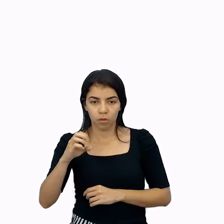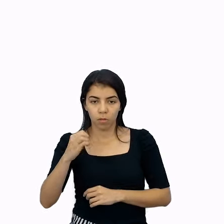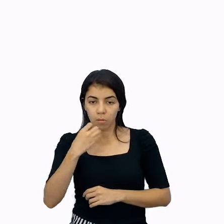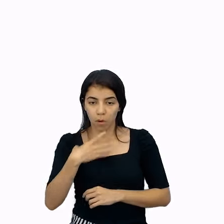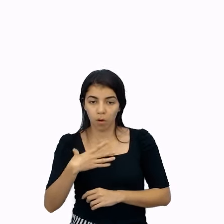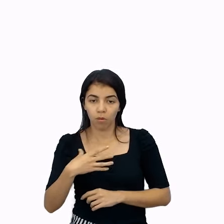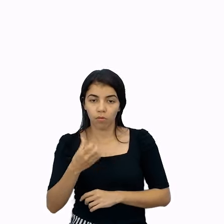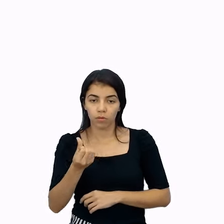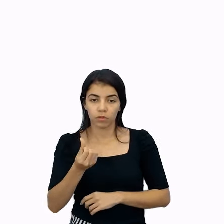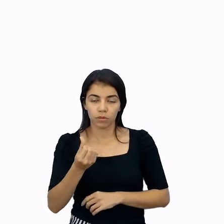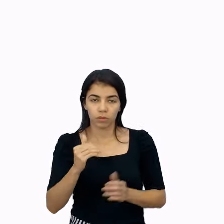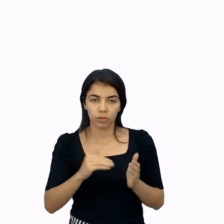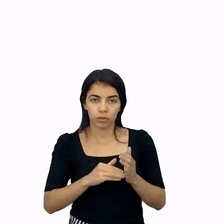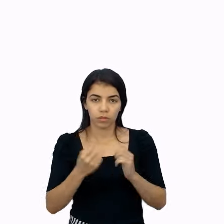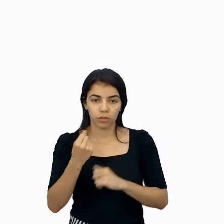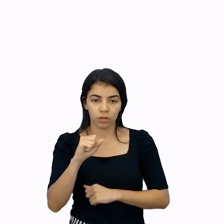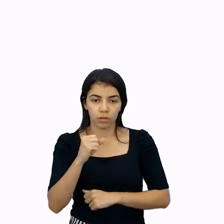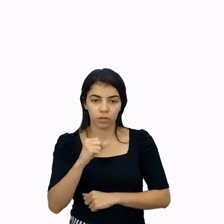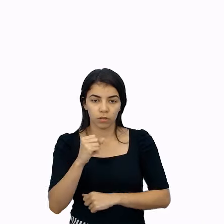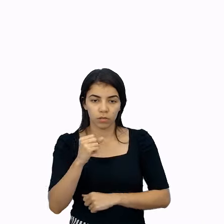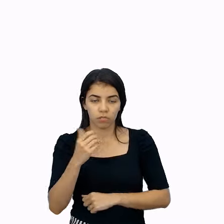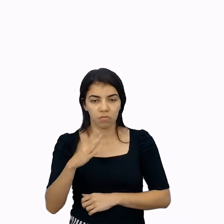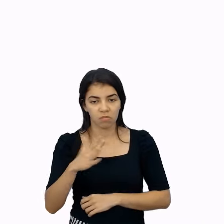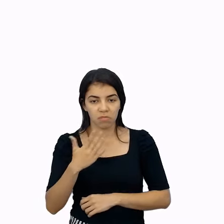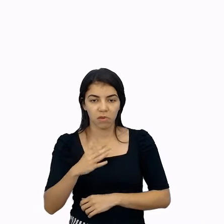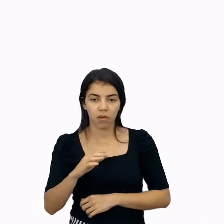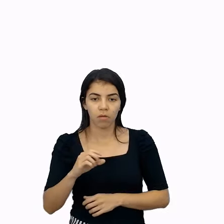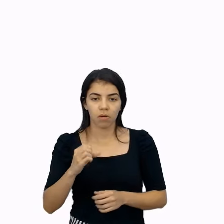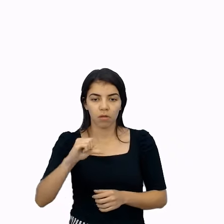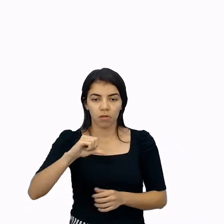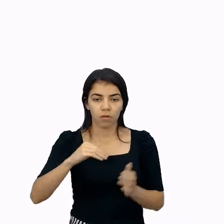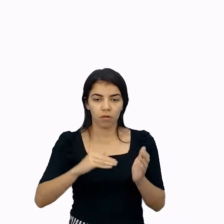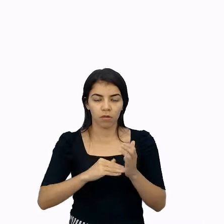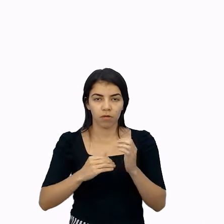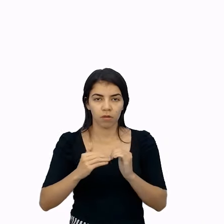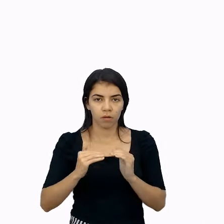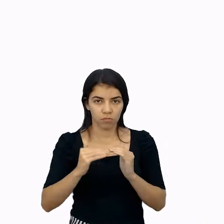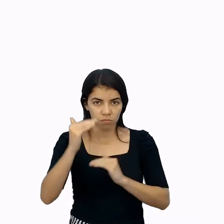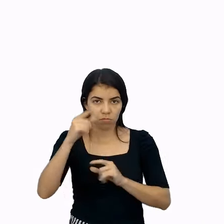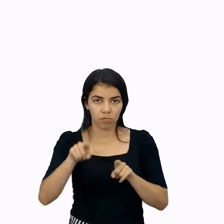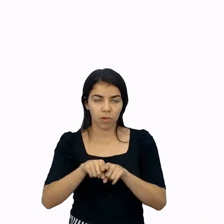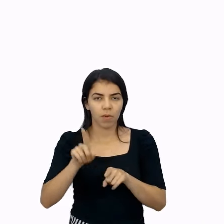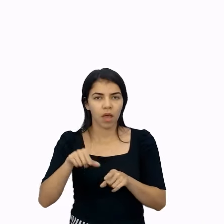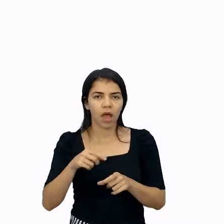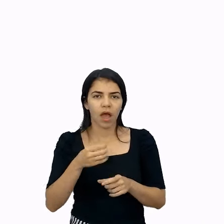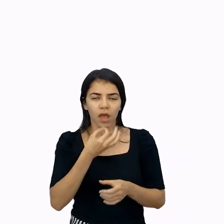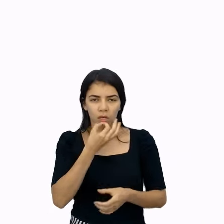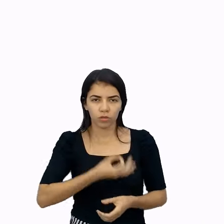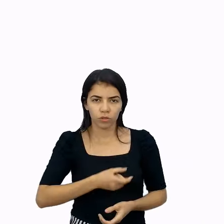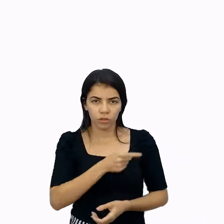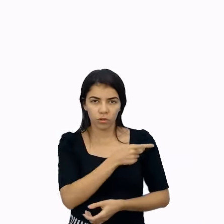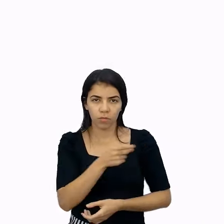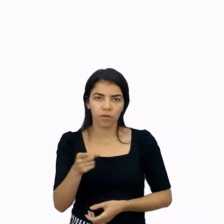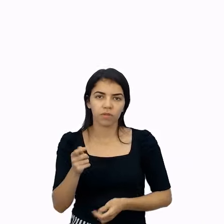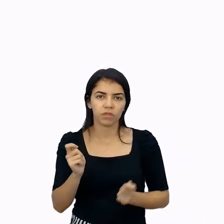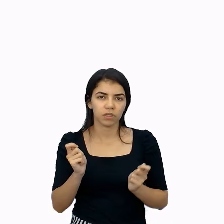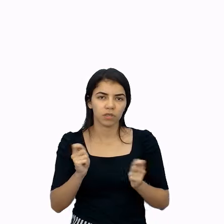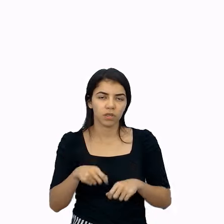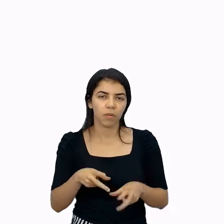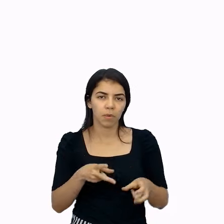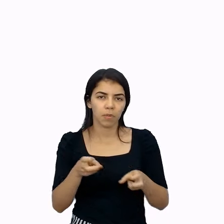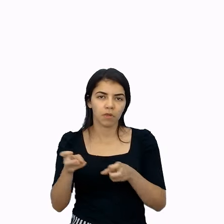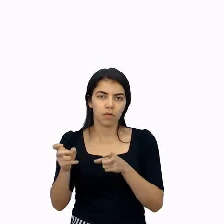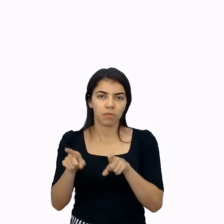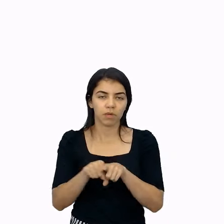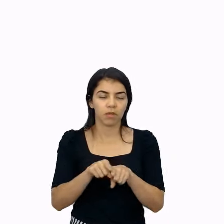o médio, e o alto, de 9 a 10. Então, são critérios, professores, onde que se estabelece ali este olhar. E o